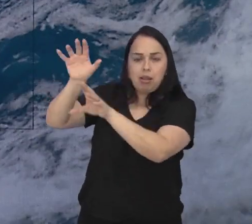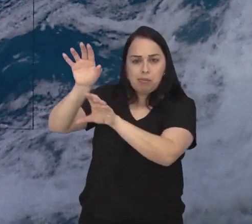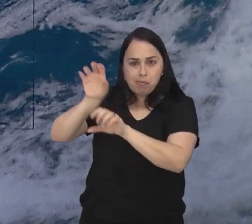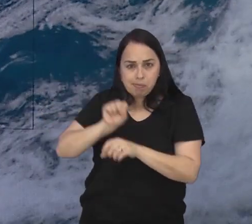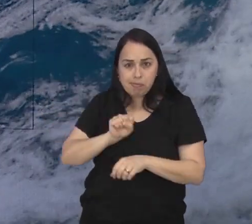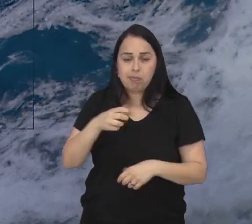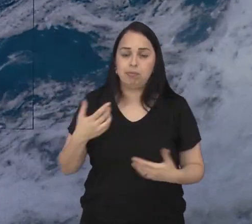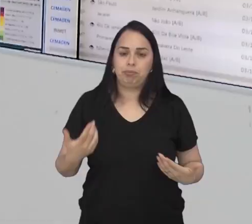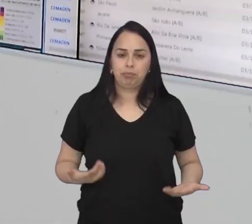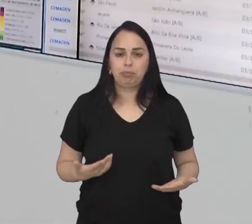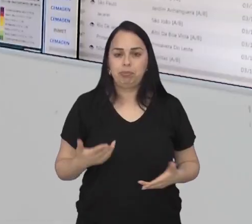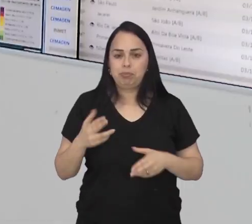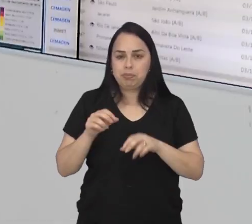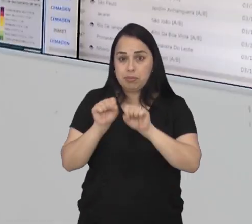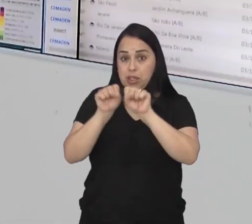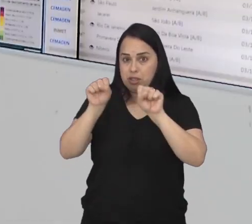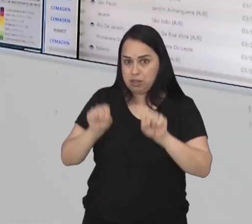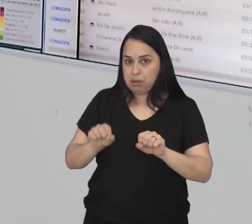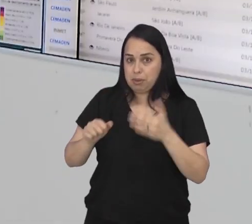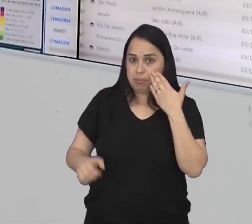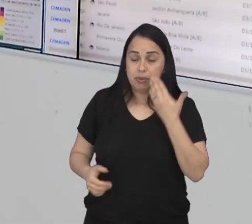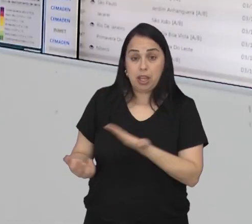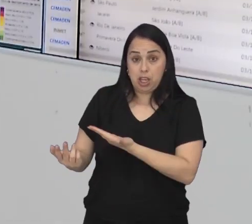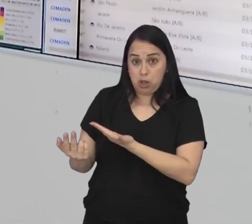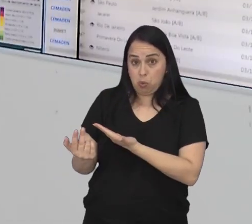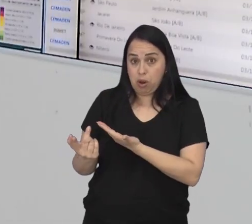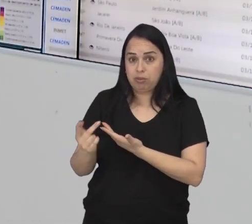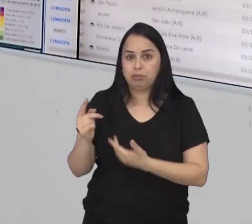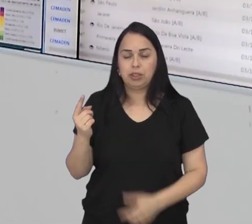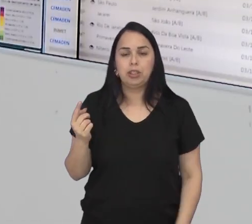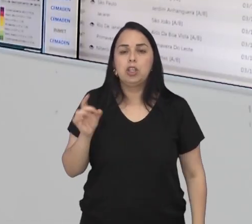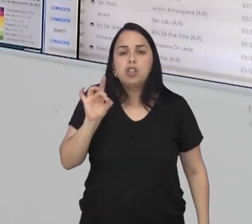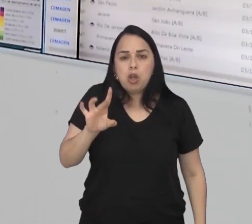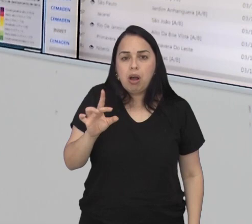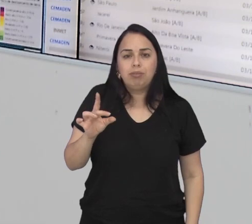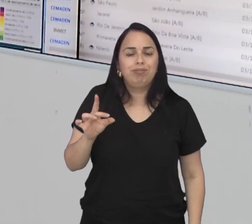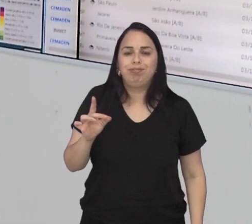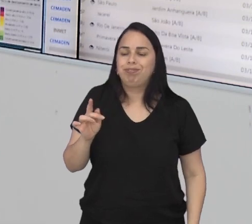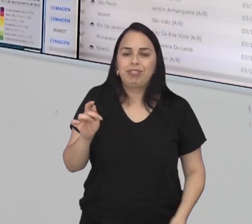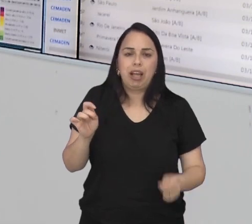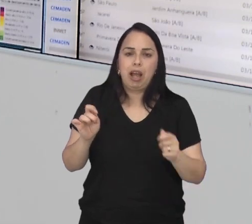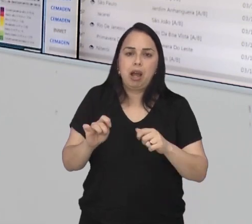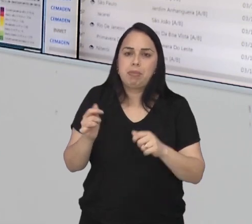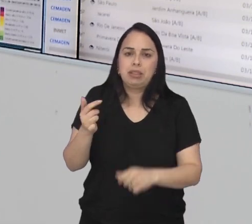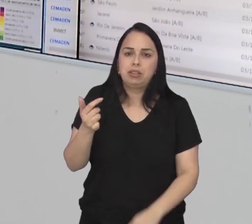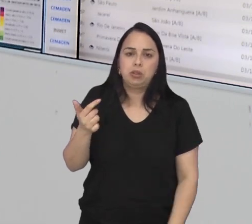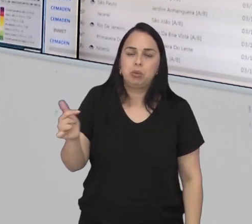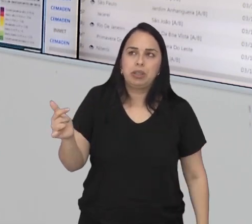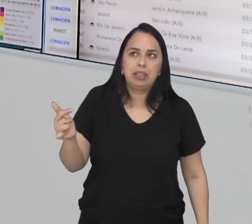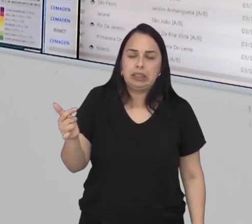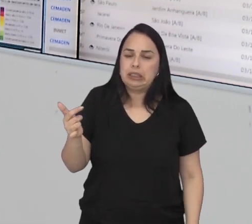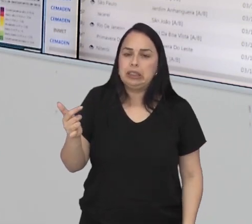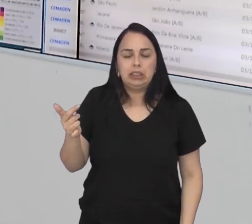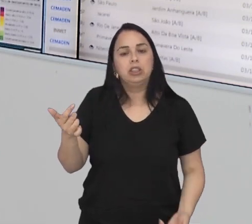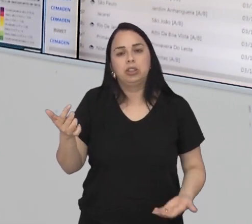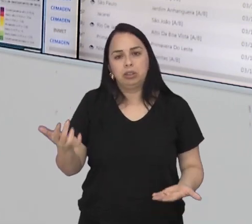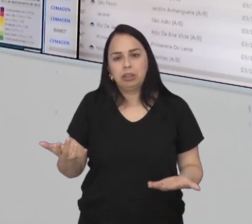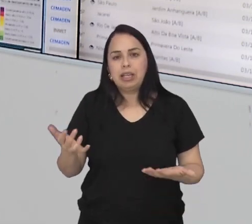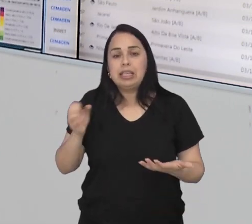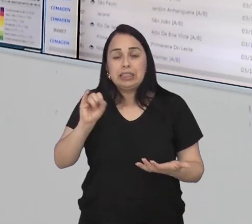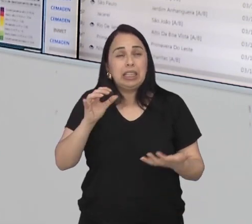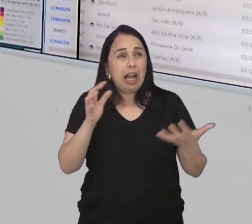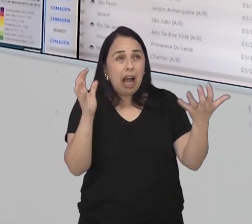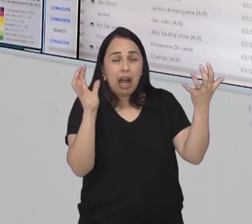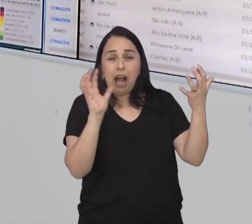de satélites. Um sistema de monitoramento como o do CEMADEM sozinho não é capaz de minimizar